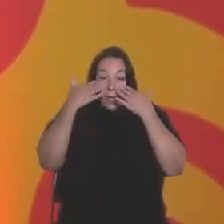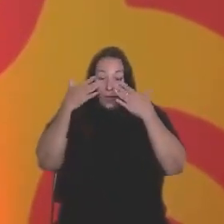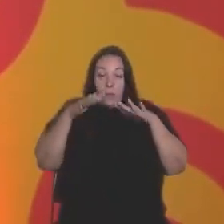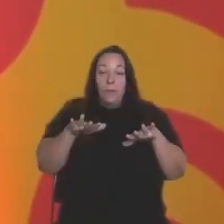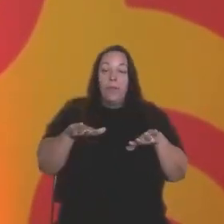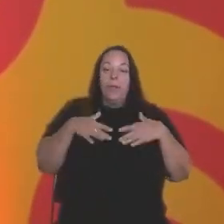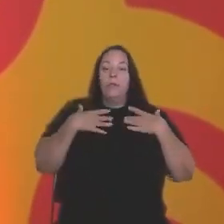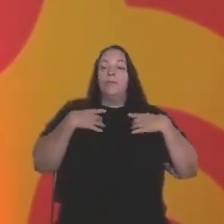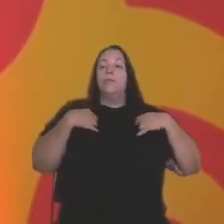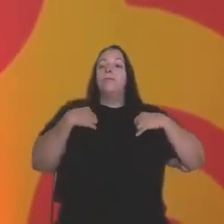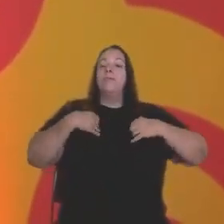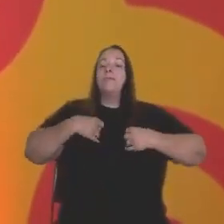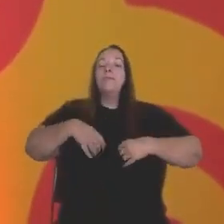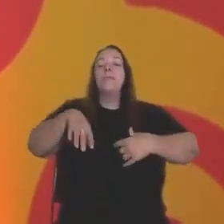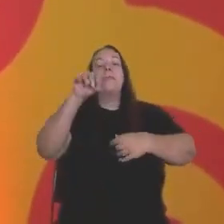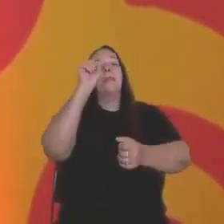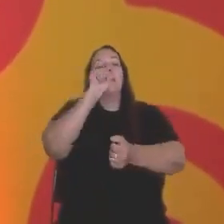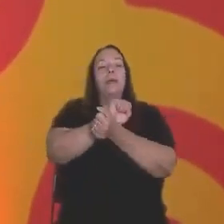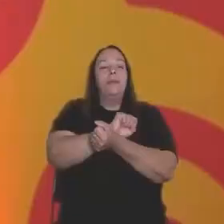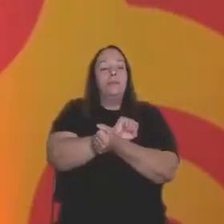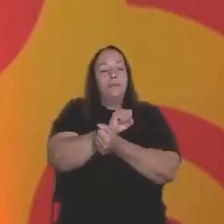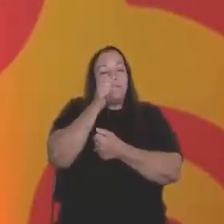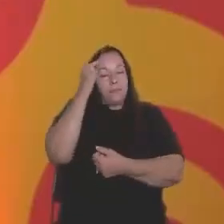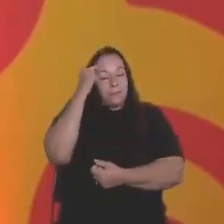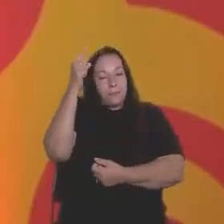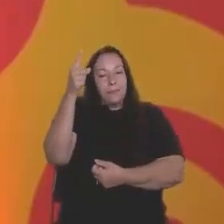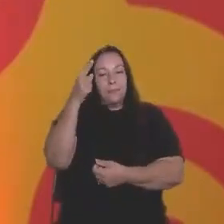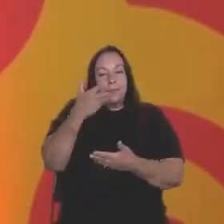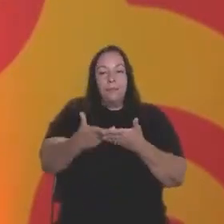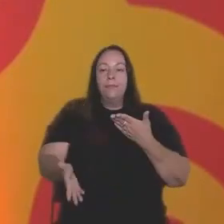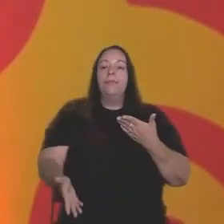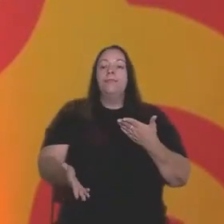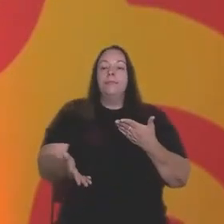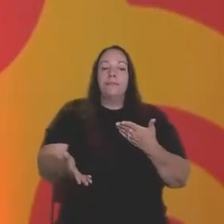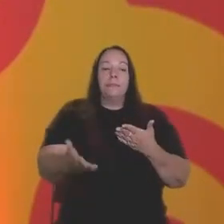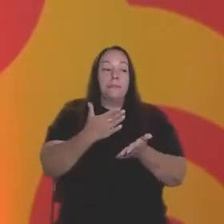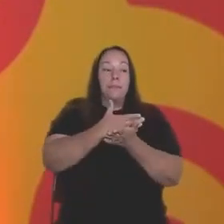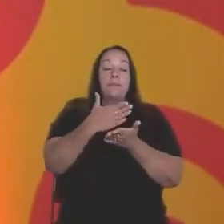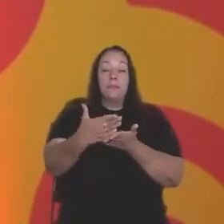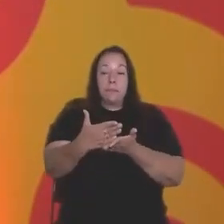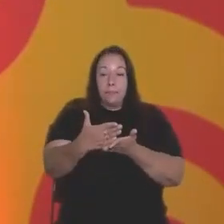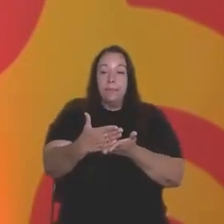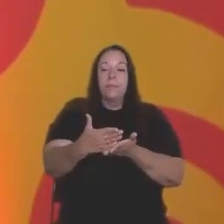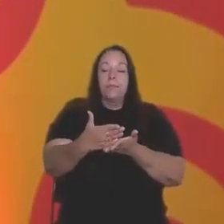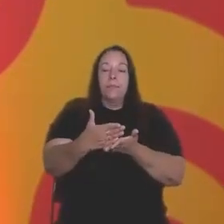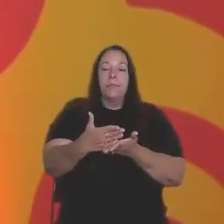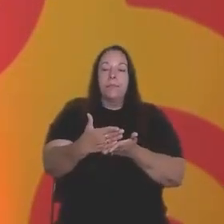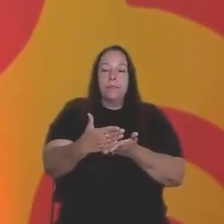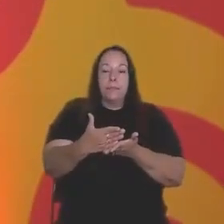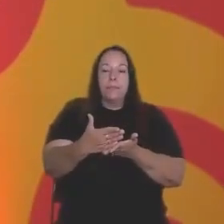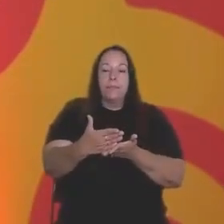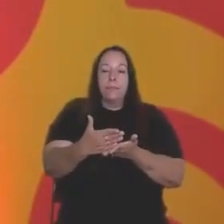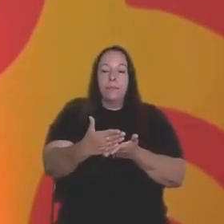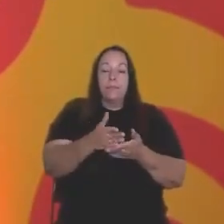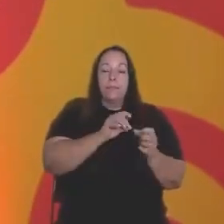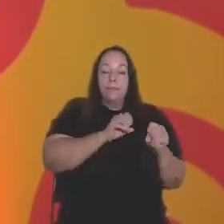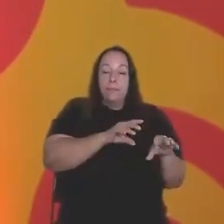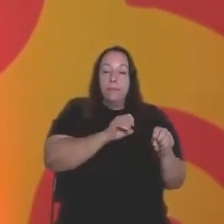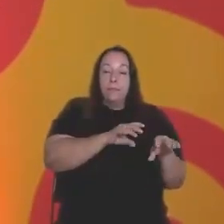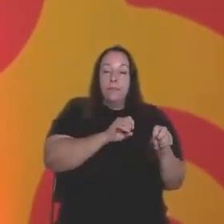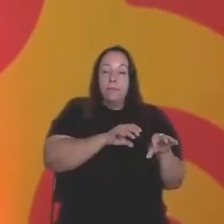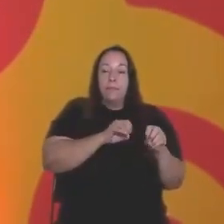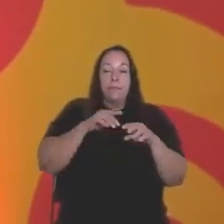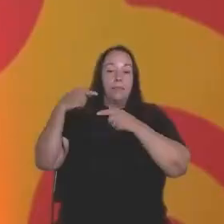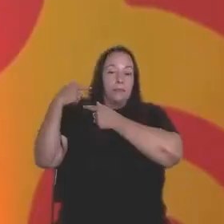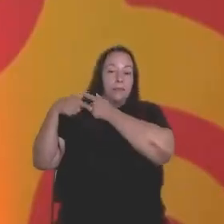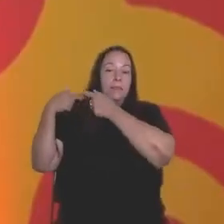nesse saudosismo, e param para pensar no que a gente está perdendo. E começam a agir também. Então, faz parte de uma educação